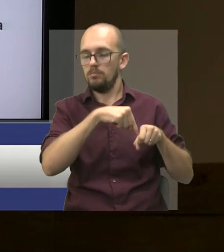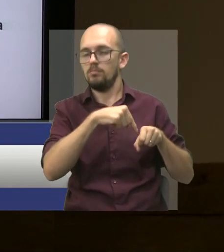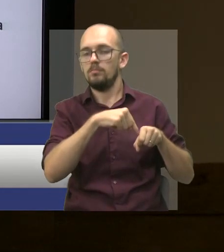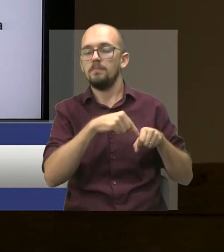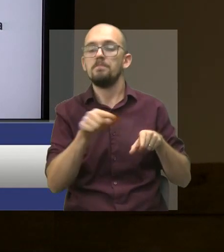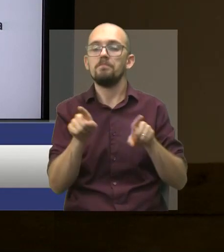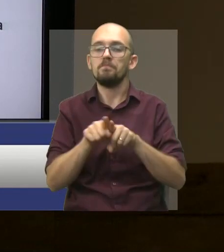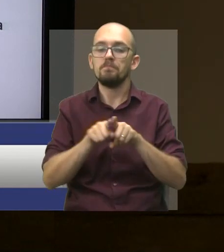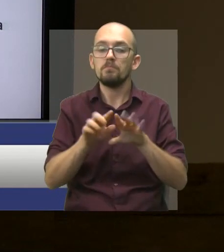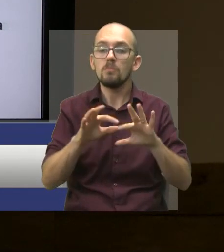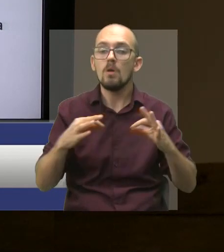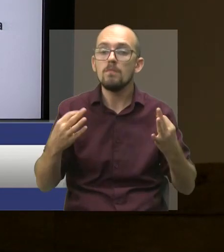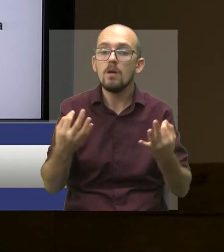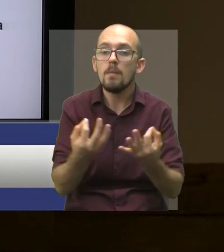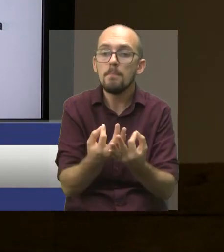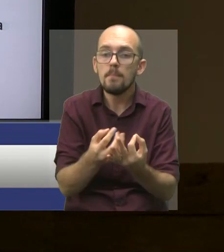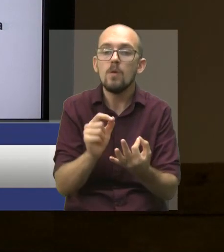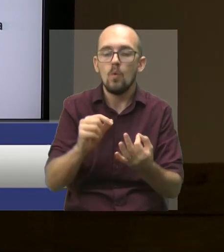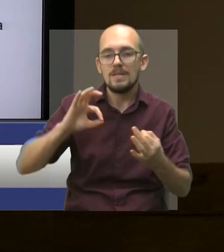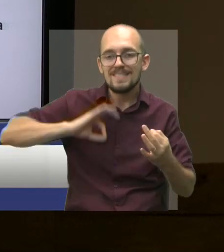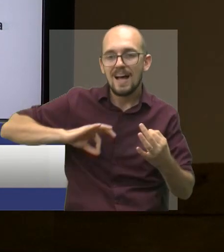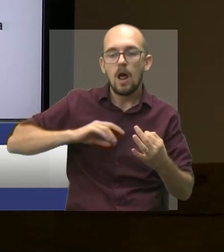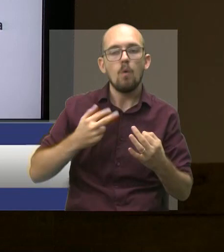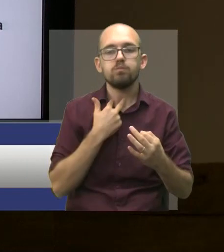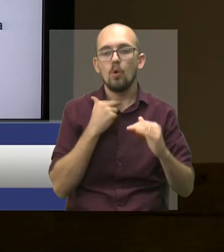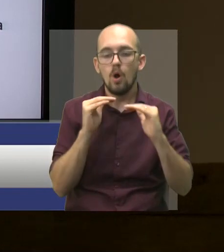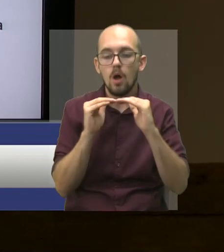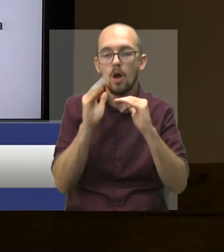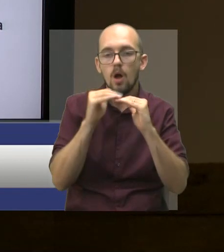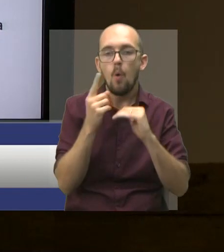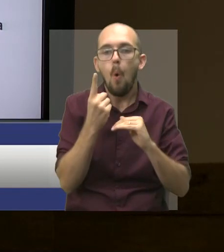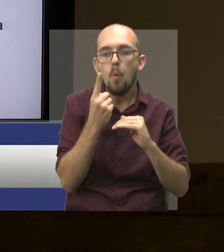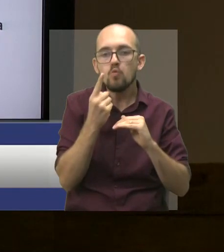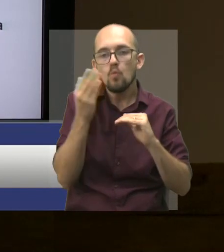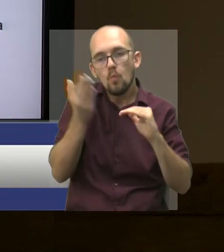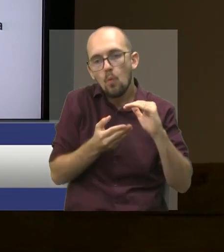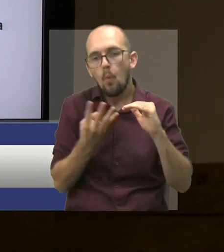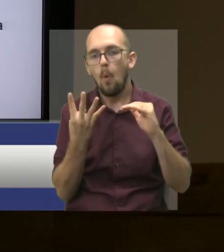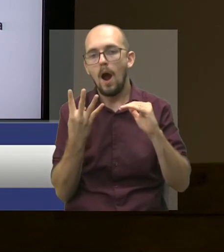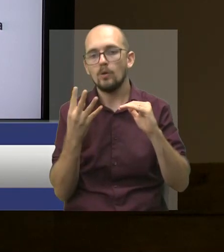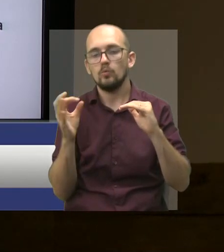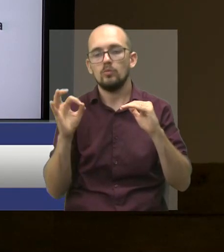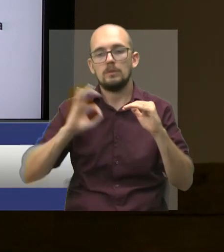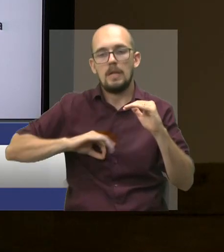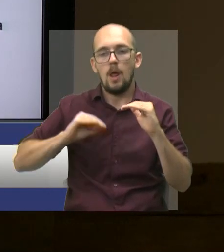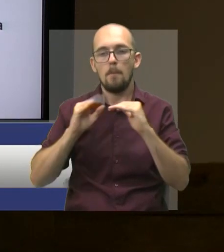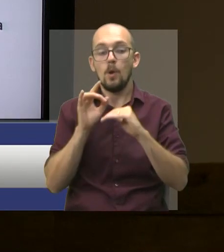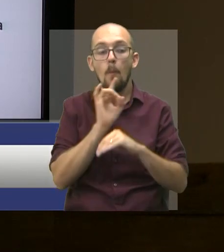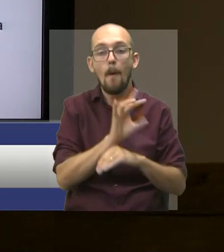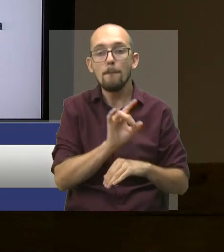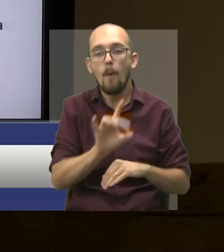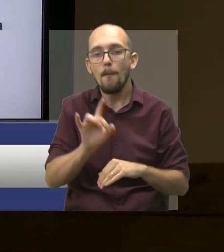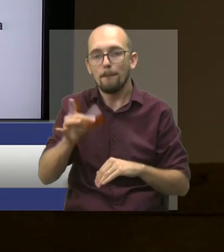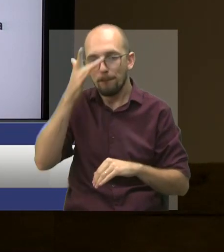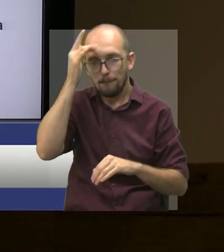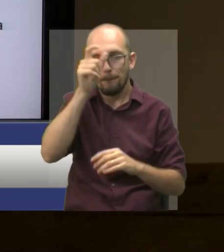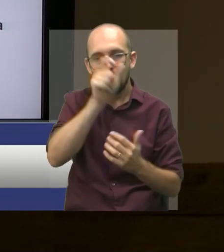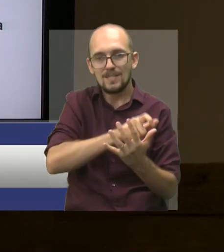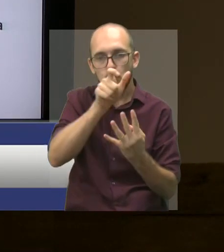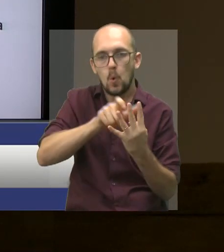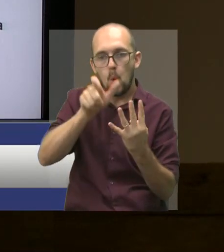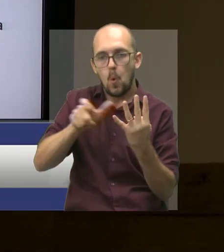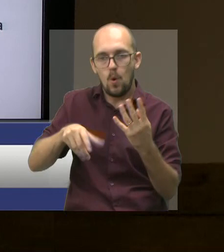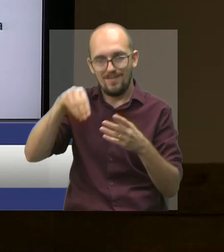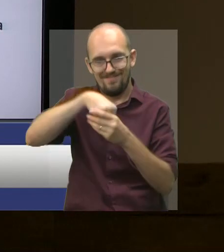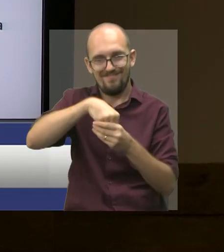renda da família não pode ser superior a 1/4 do salário mínimo por pessoa. Veja quais são os